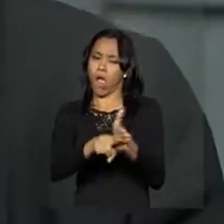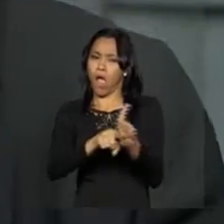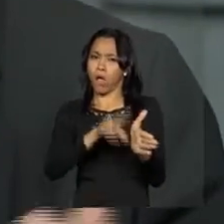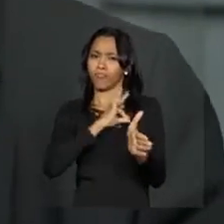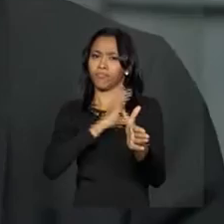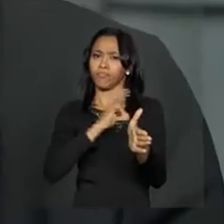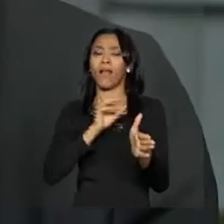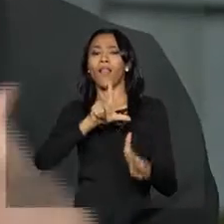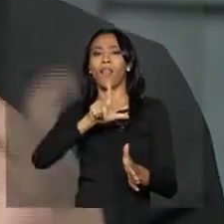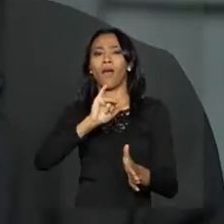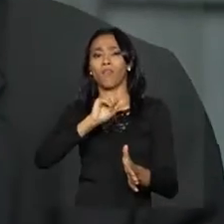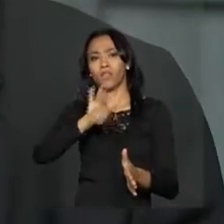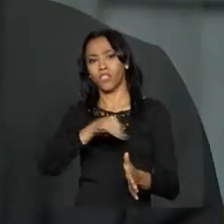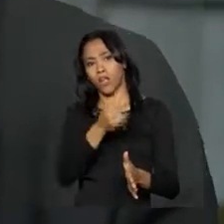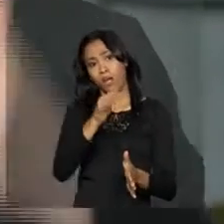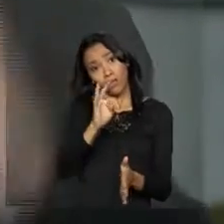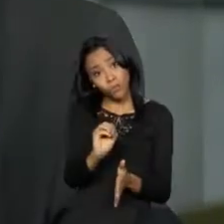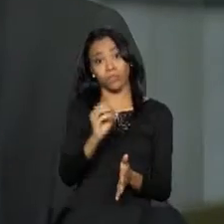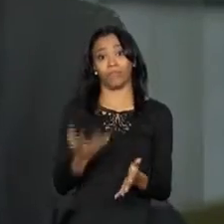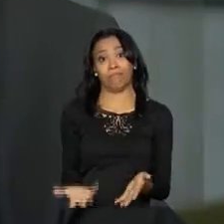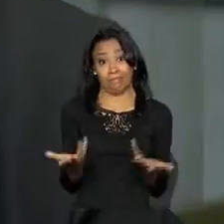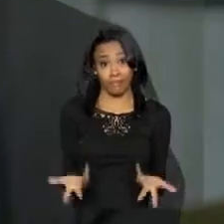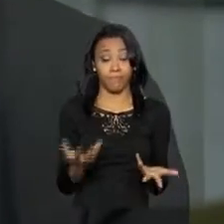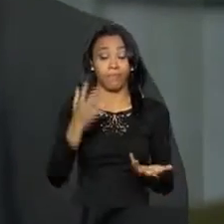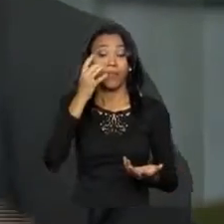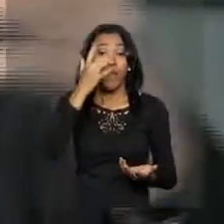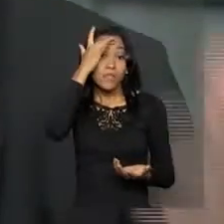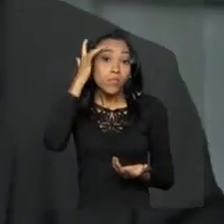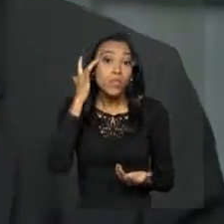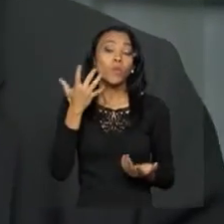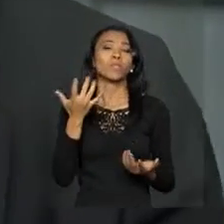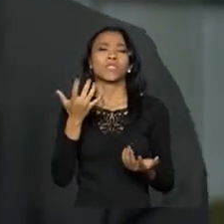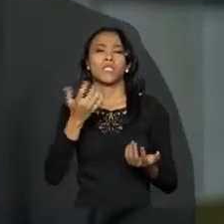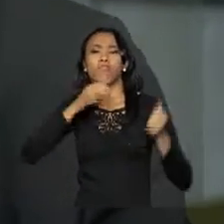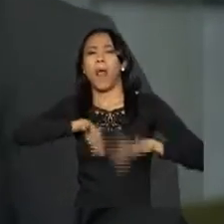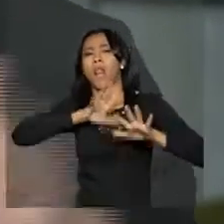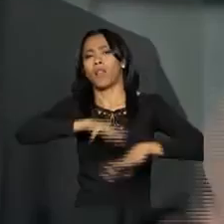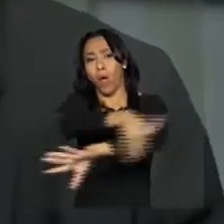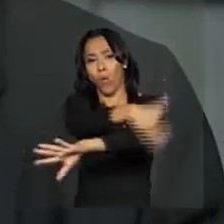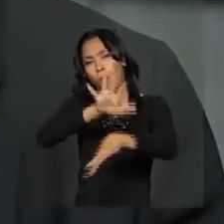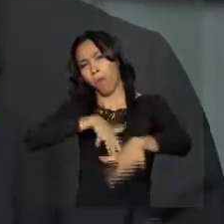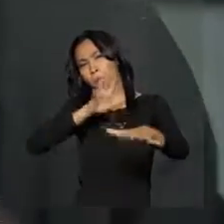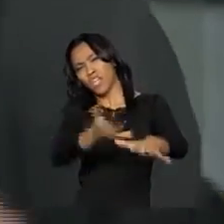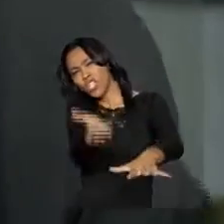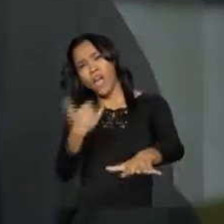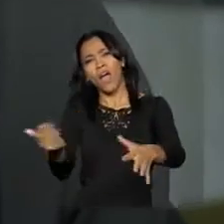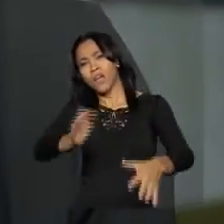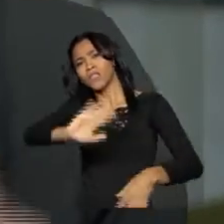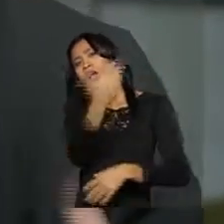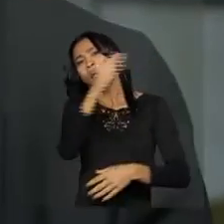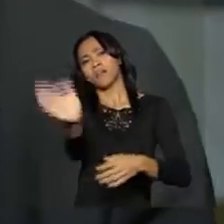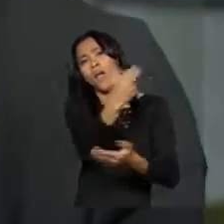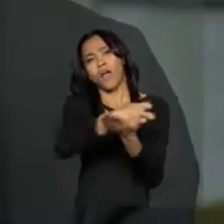há uma ilusão sobre isso. E eu quero dizer que os mesmos que foram à rua por tirar a Dilma, depois não vão à